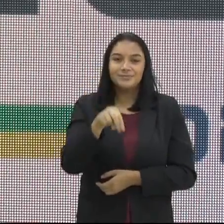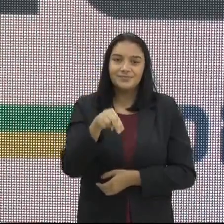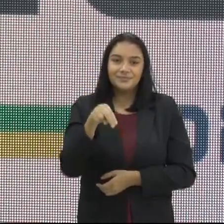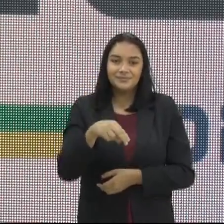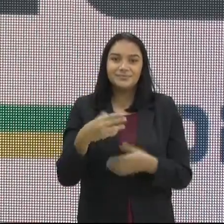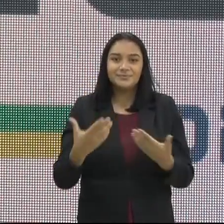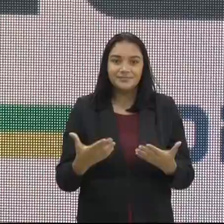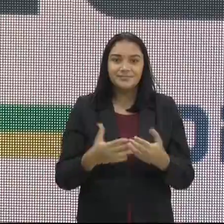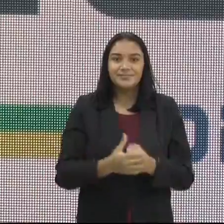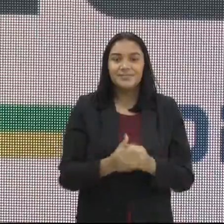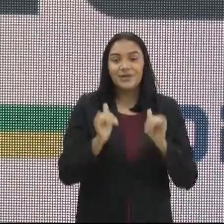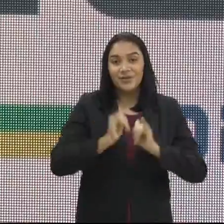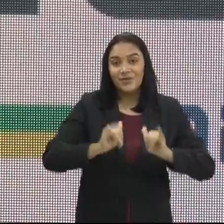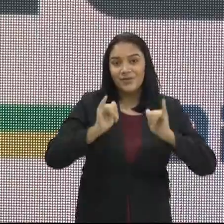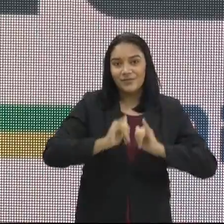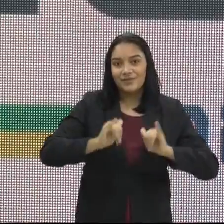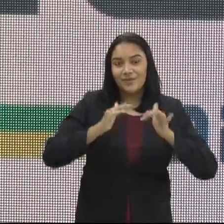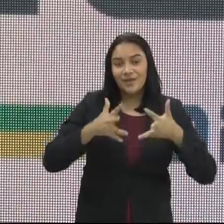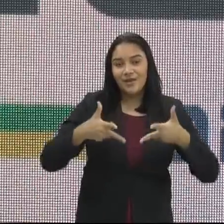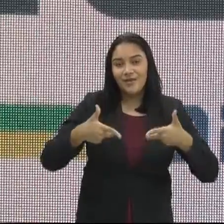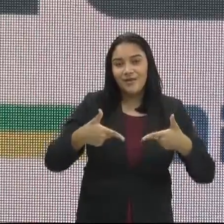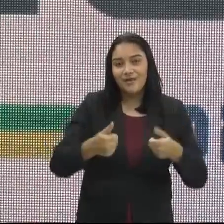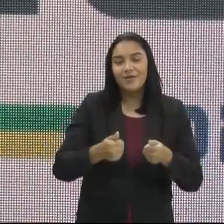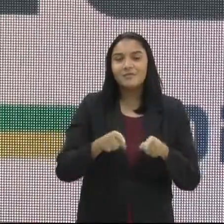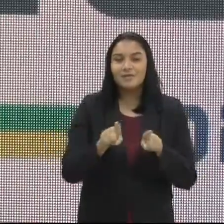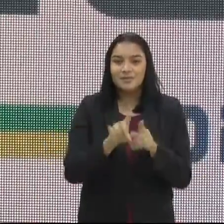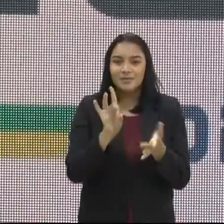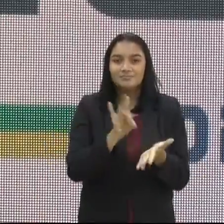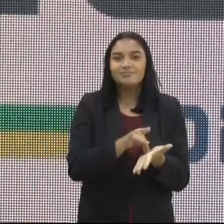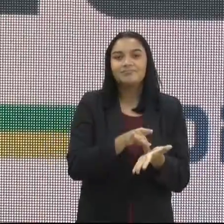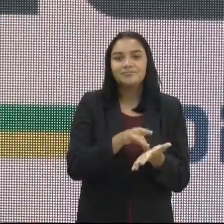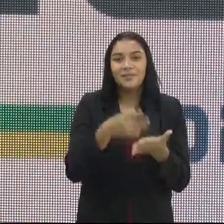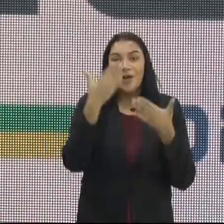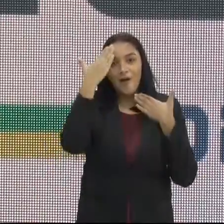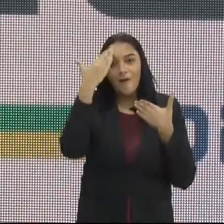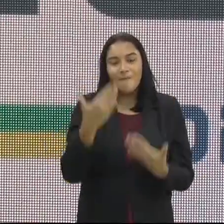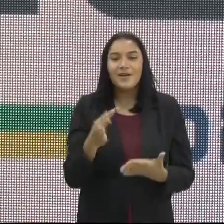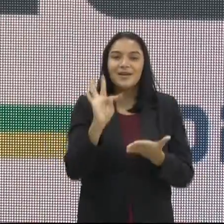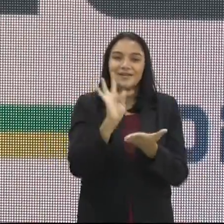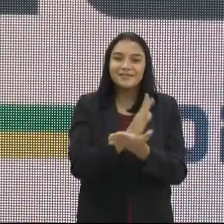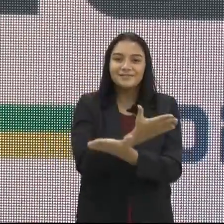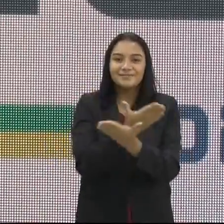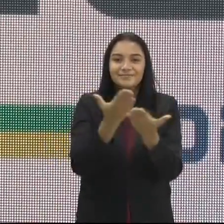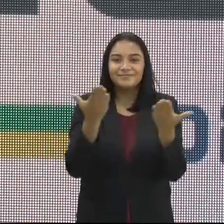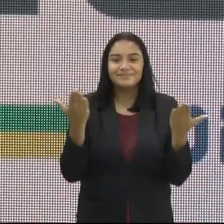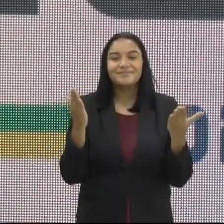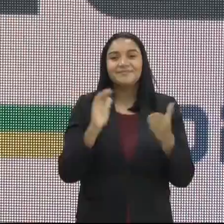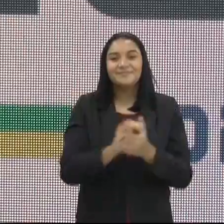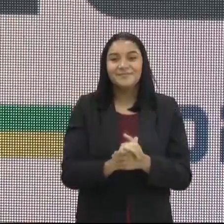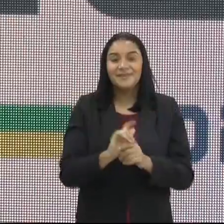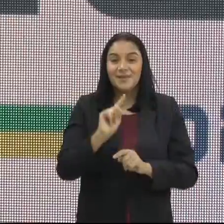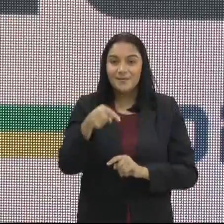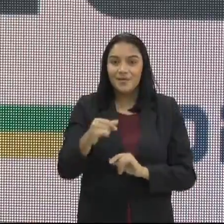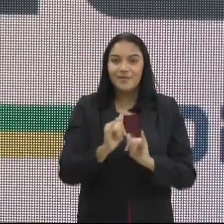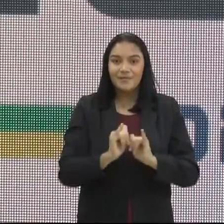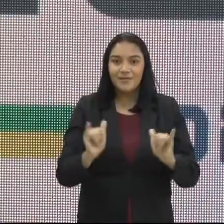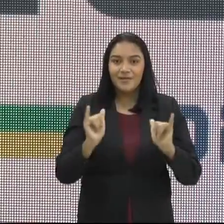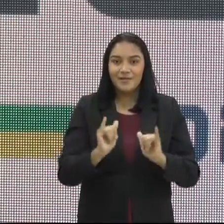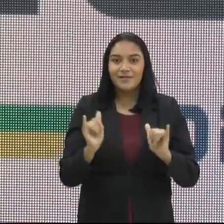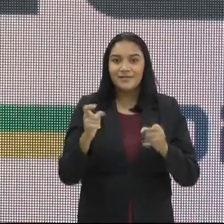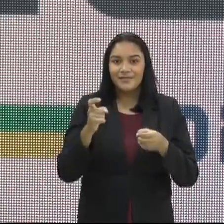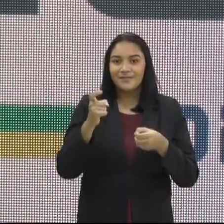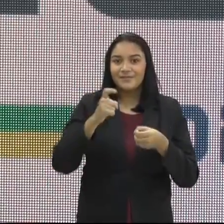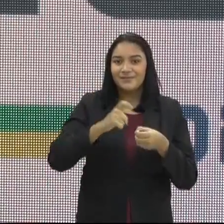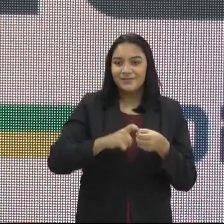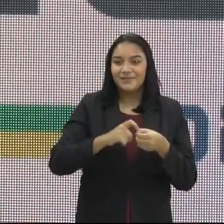ser embasada por informações de qualidade e de credibilidade. Muito obrigado, teresinense. Depois de informar isso, nós vamos para um rápido